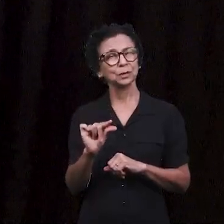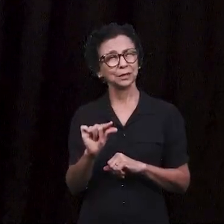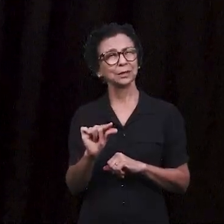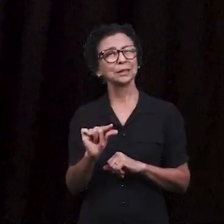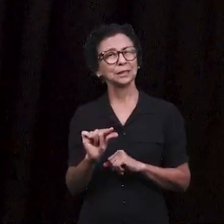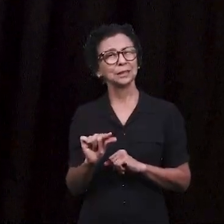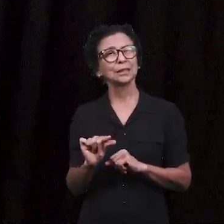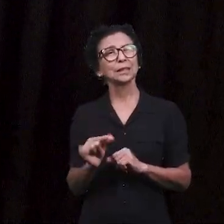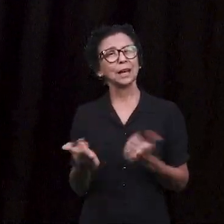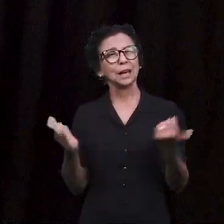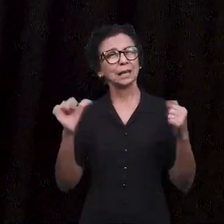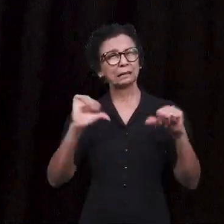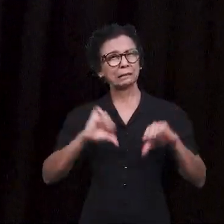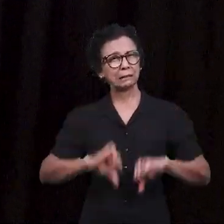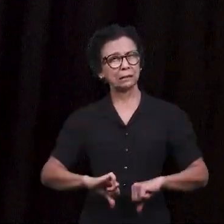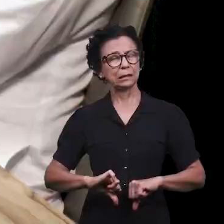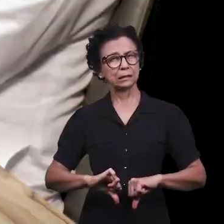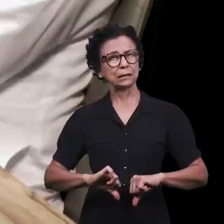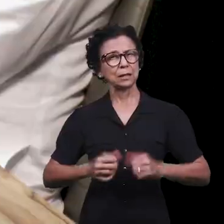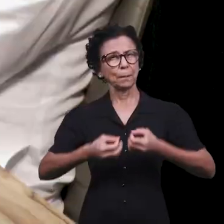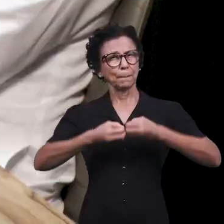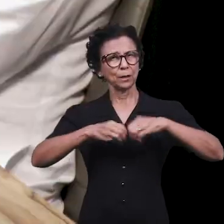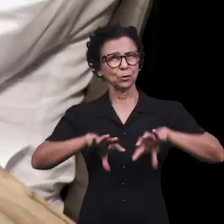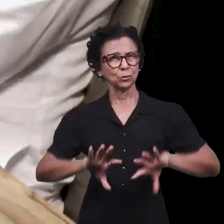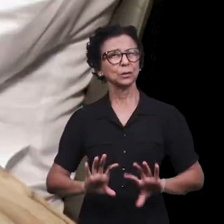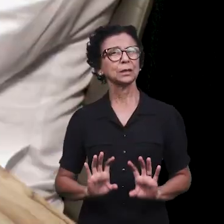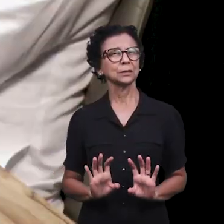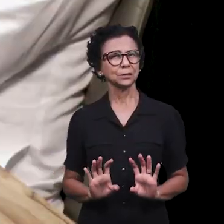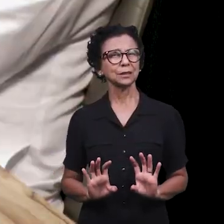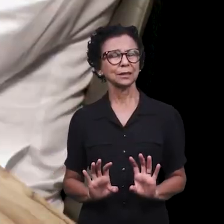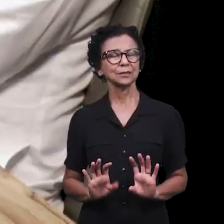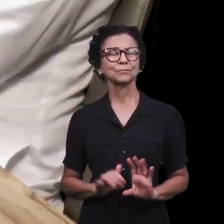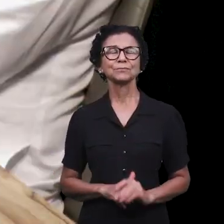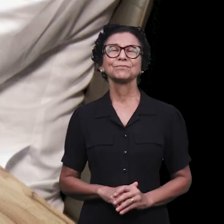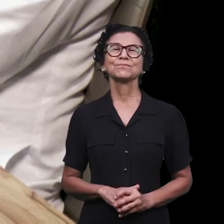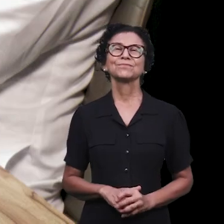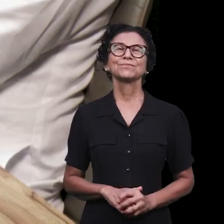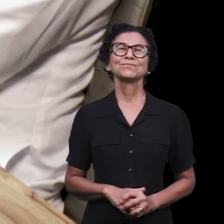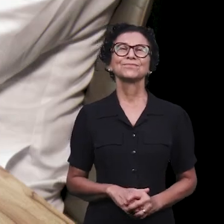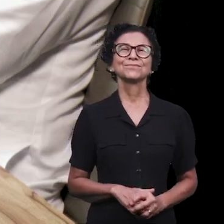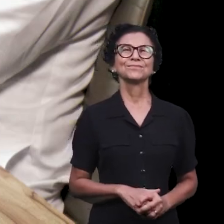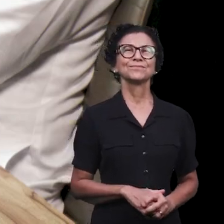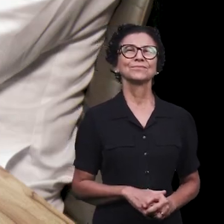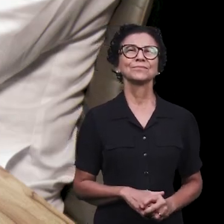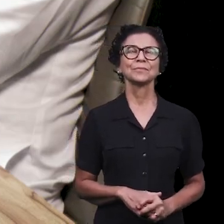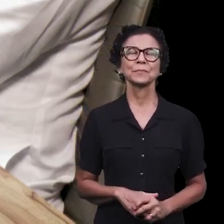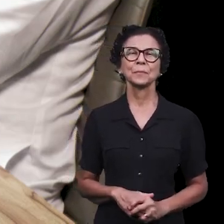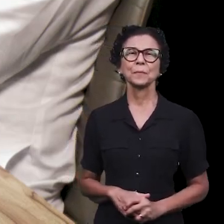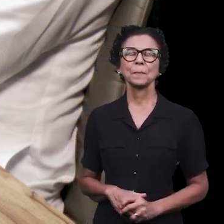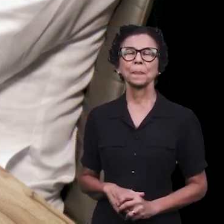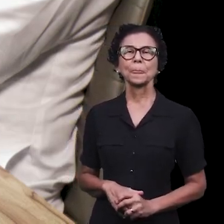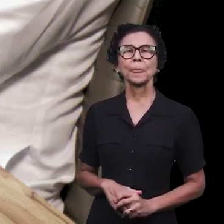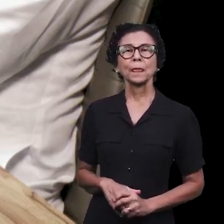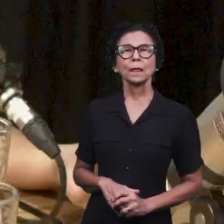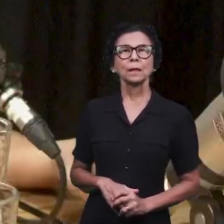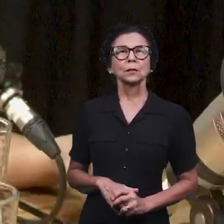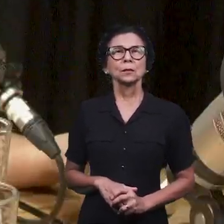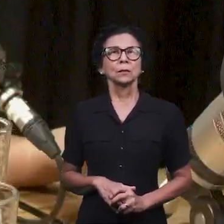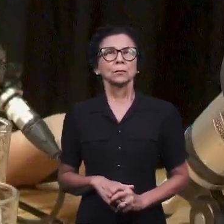eventos, esses fatores. Evitar, né, os alimentos que causam isso. Exatamente. É importante a gente falar, né? Porque às